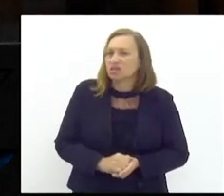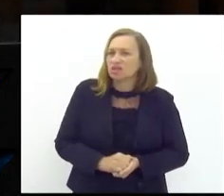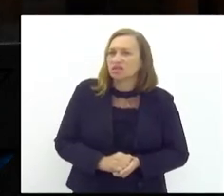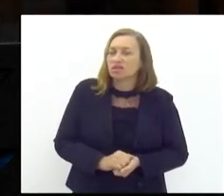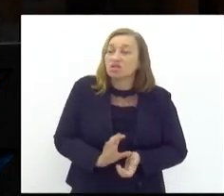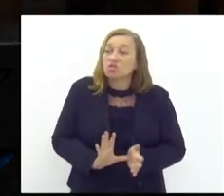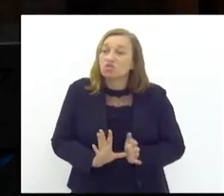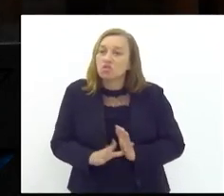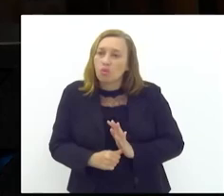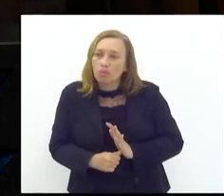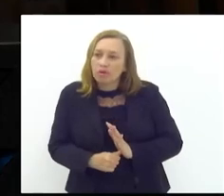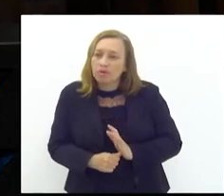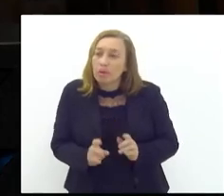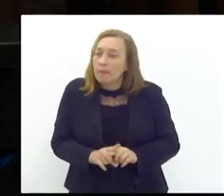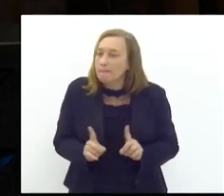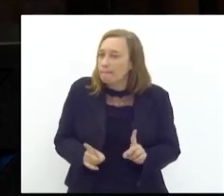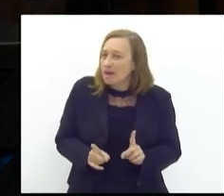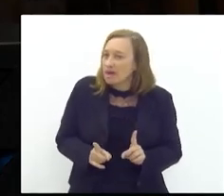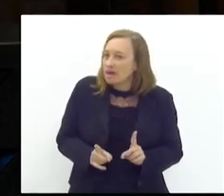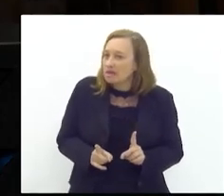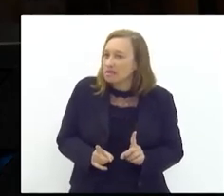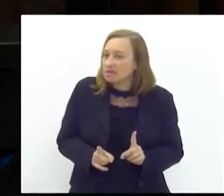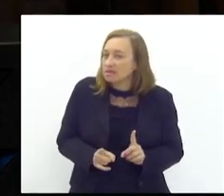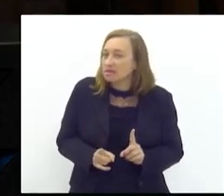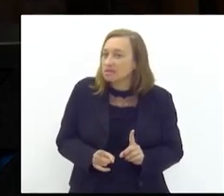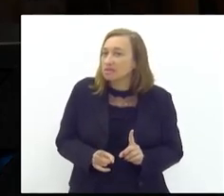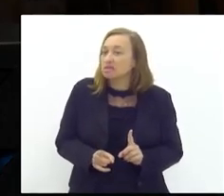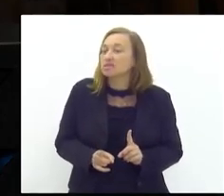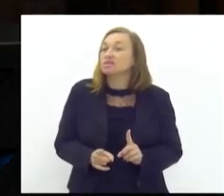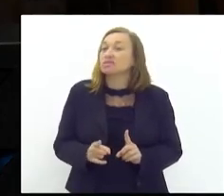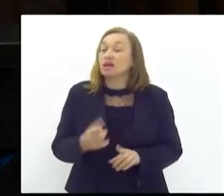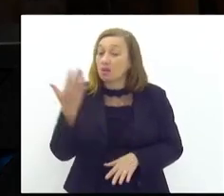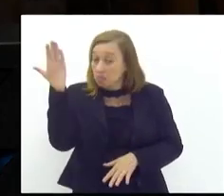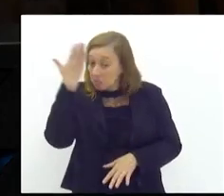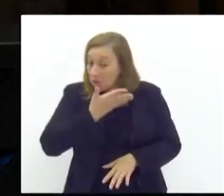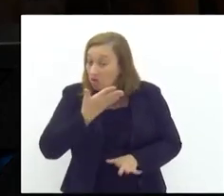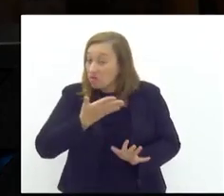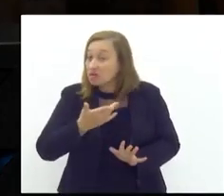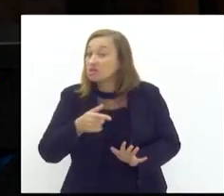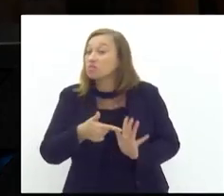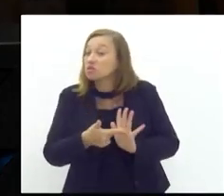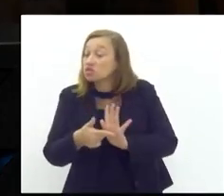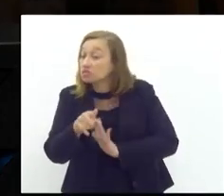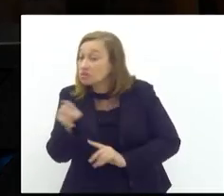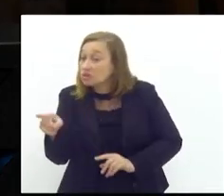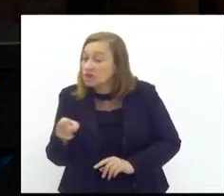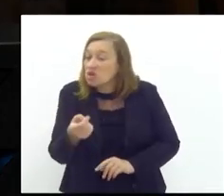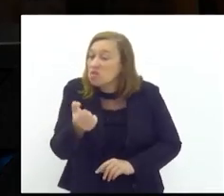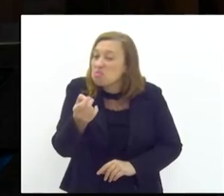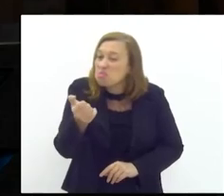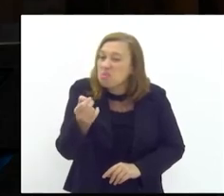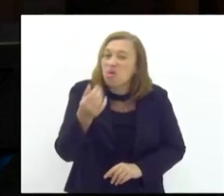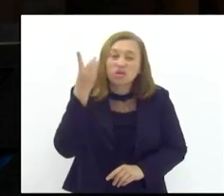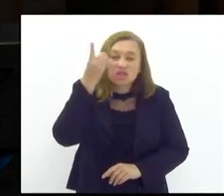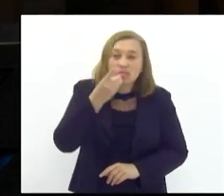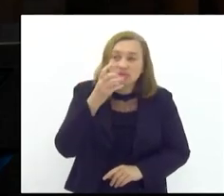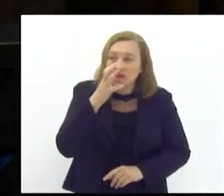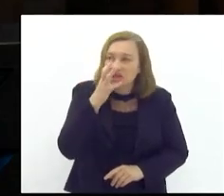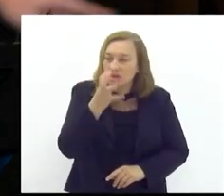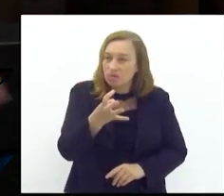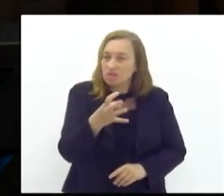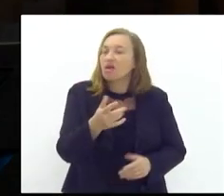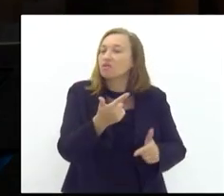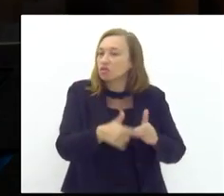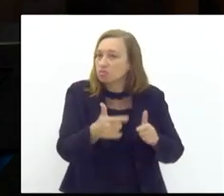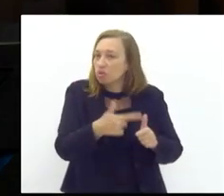calote mas a máscara tá caindo e no início aqui quando poucos deputados acusavam os